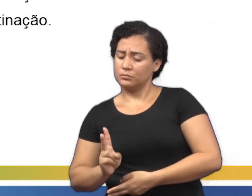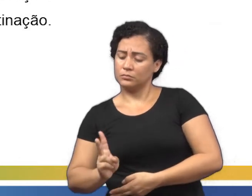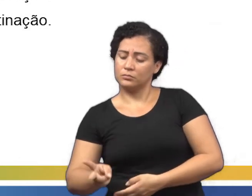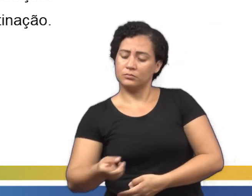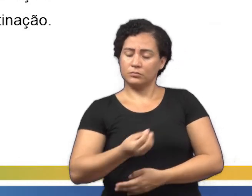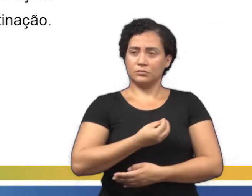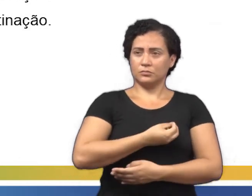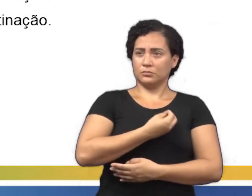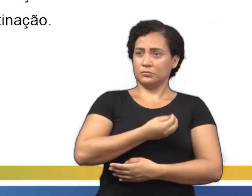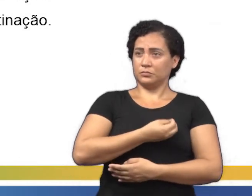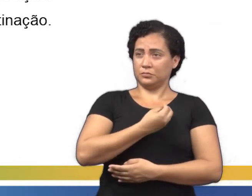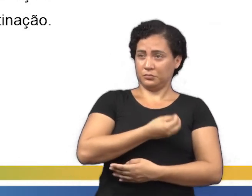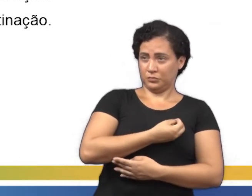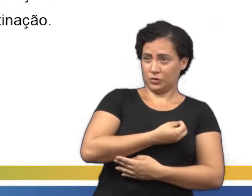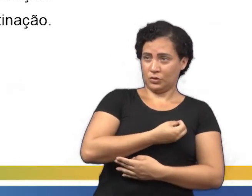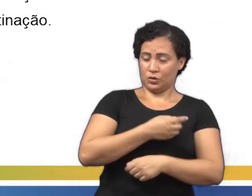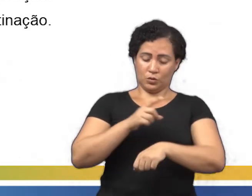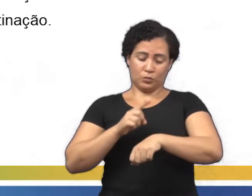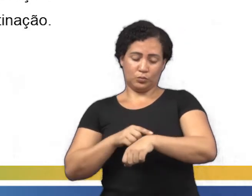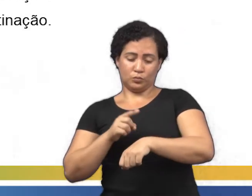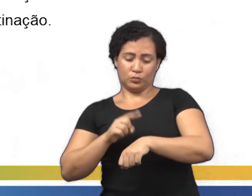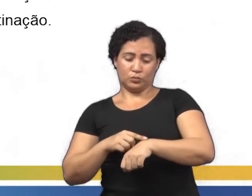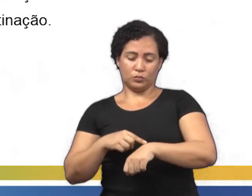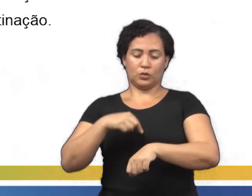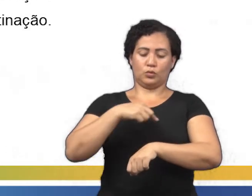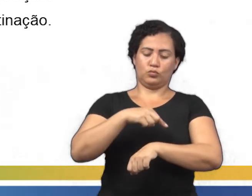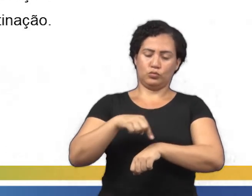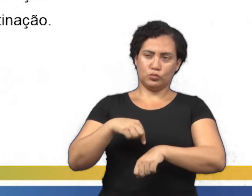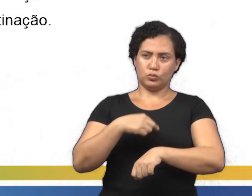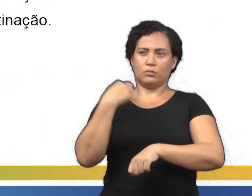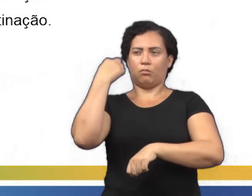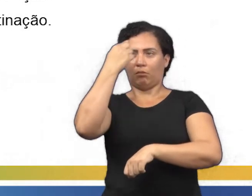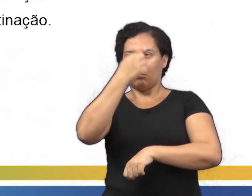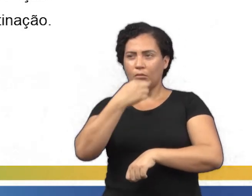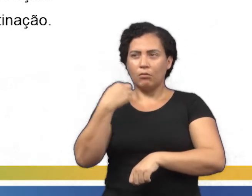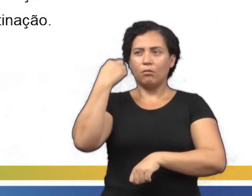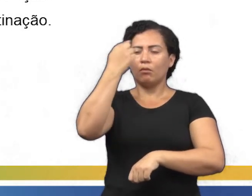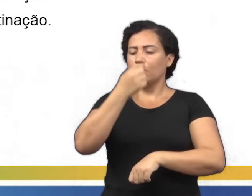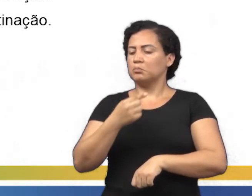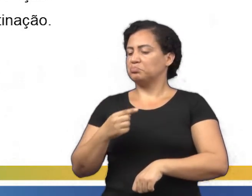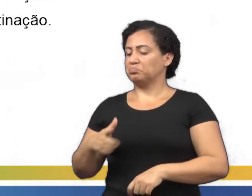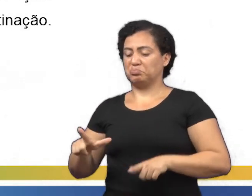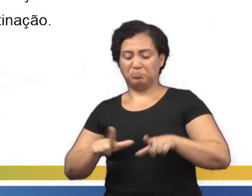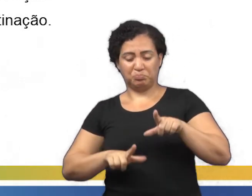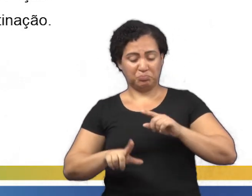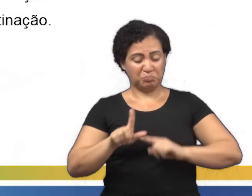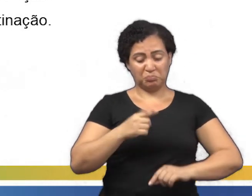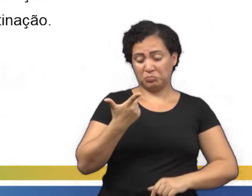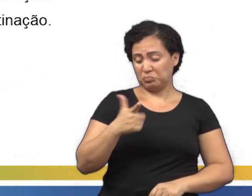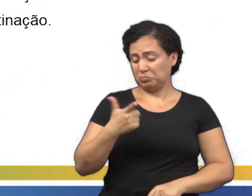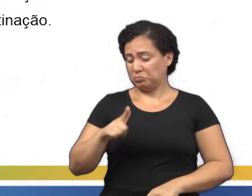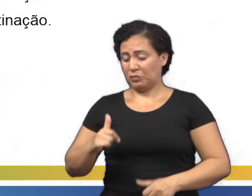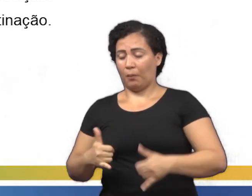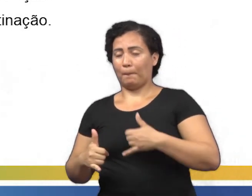vida e o passatempo do tempo que passa não brincam nos lagos da lua,